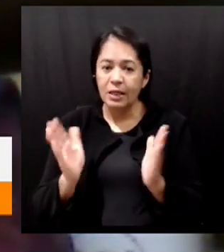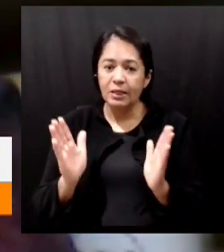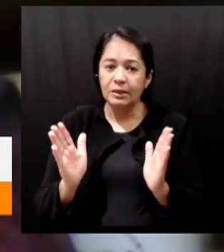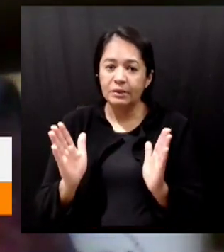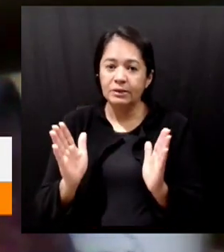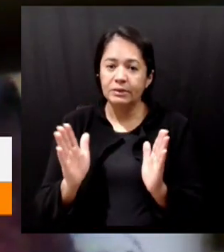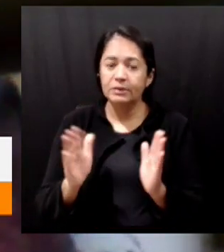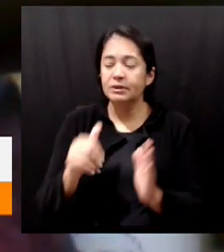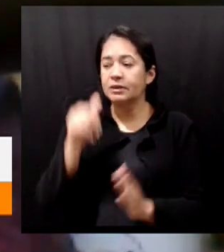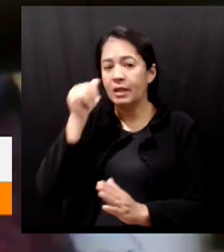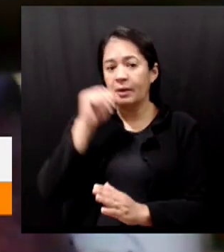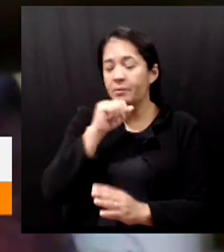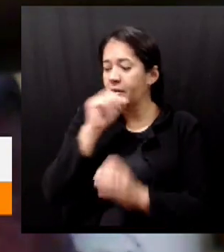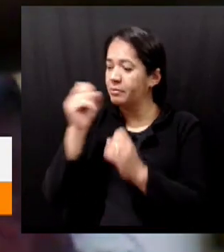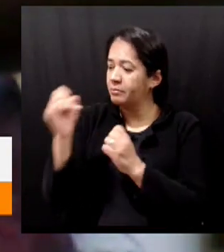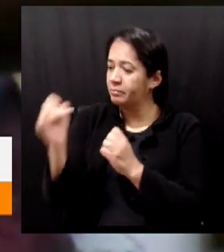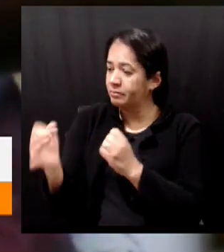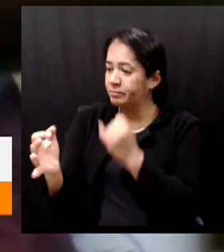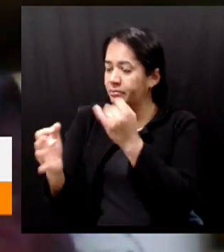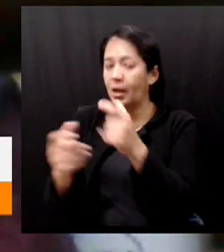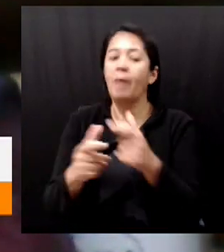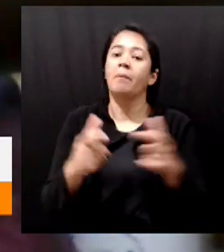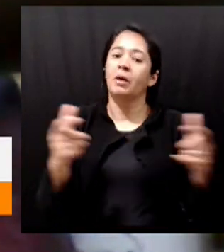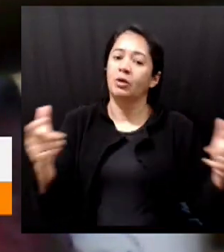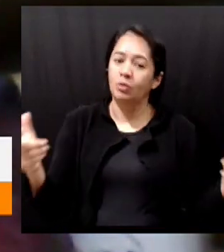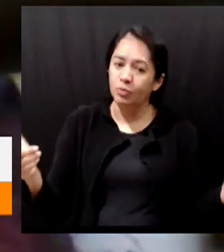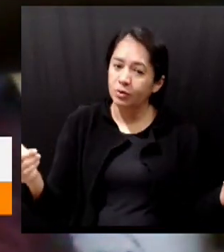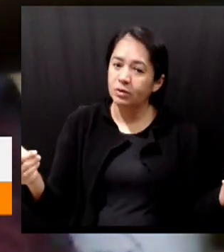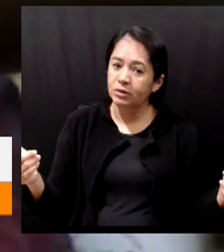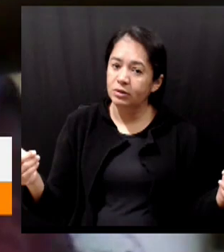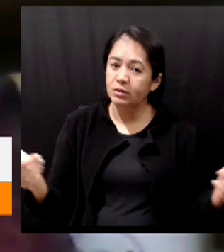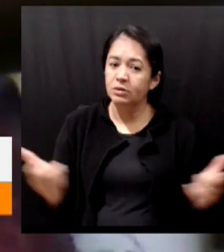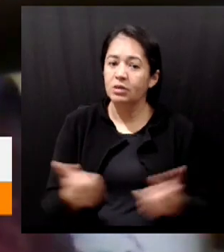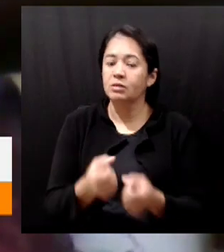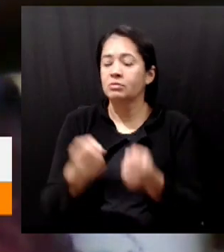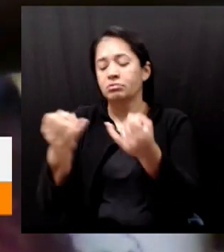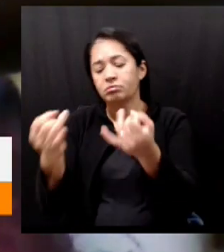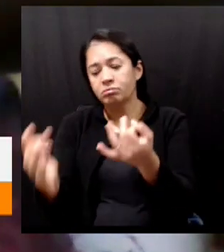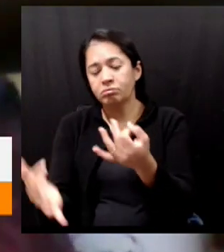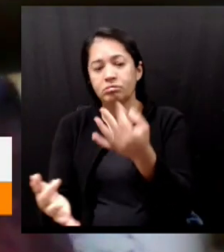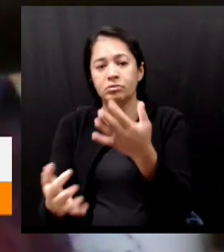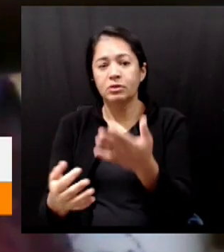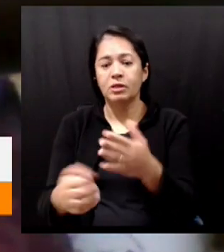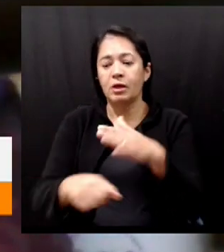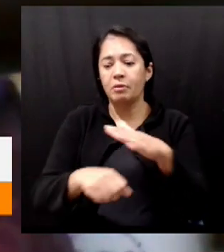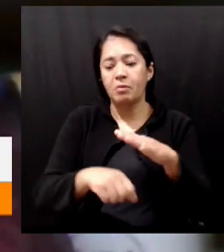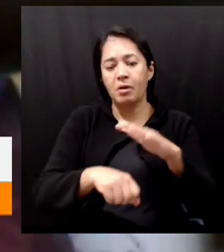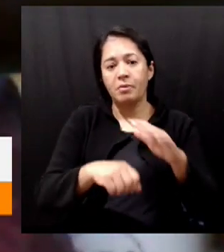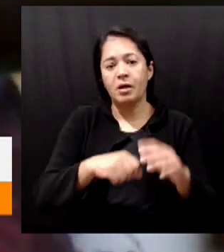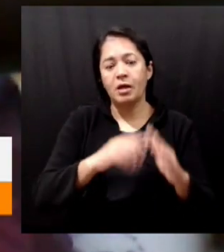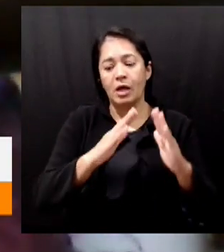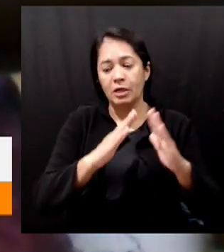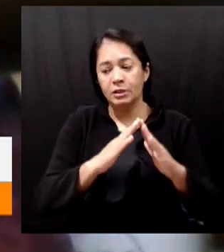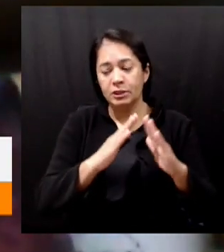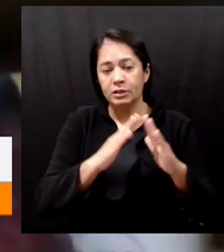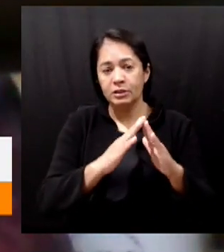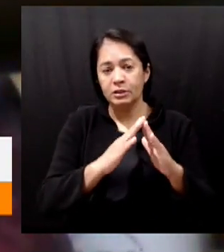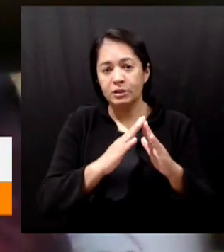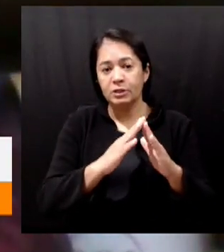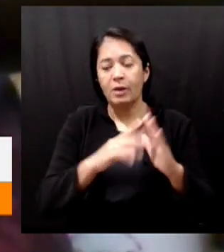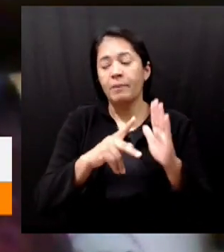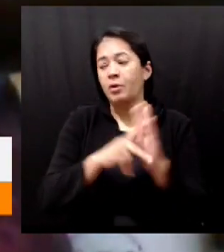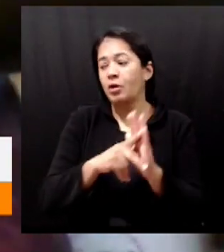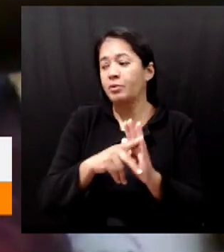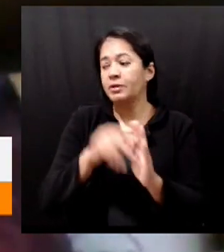a maioria, né? Vai explicando que os afazeres da casa é da menina e o menino